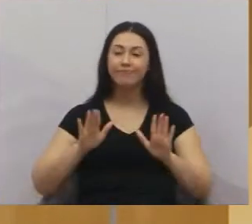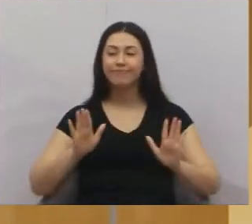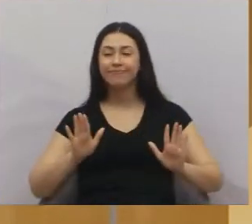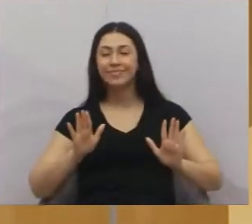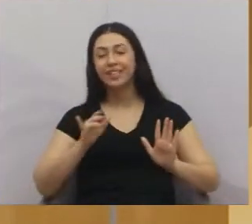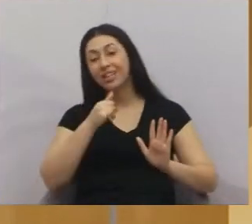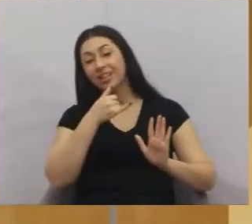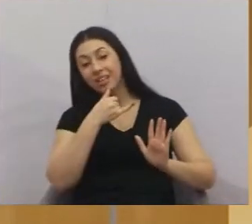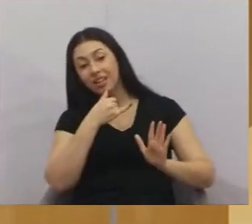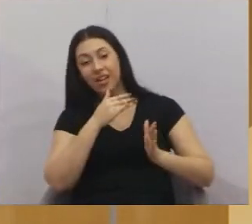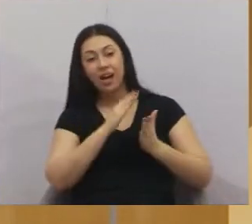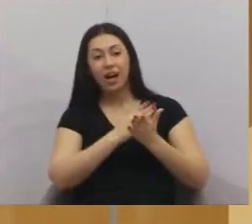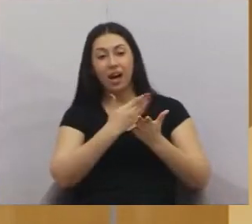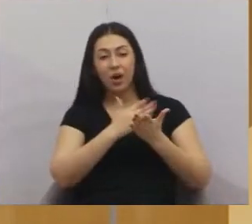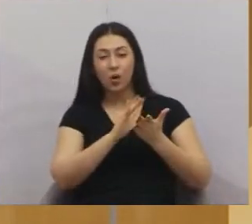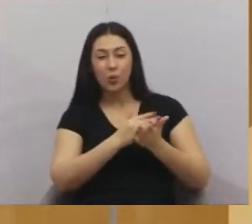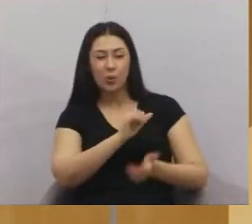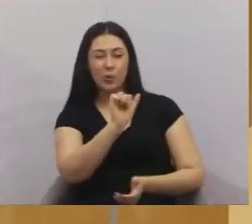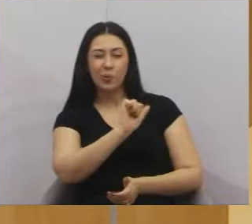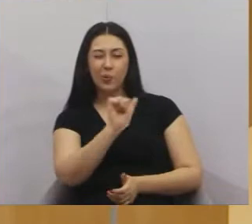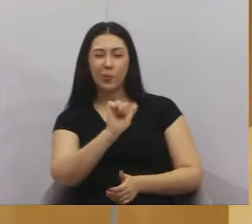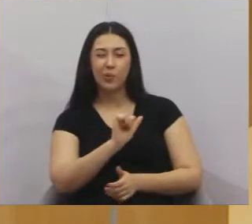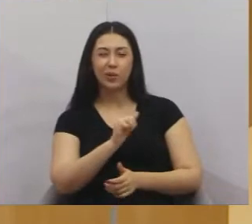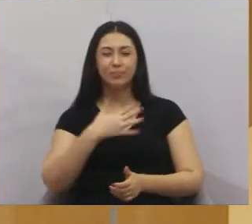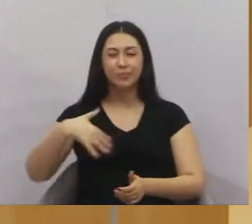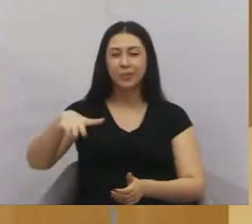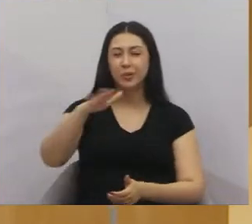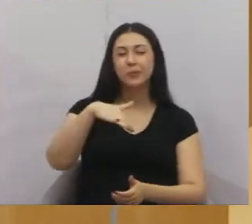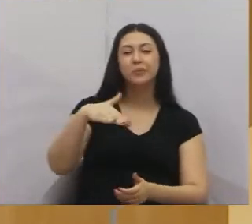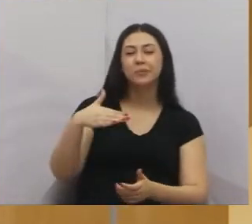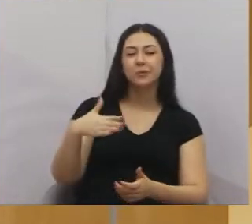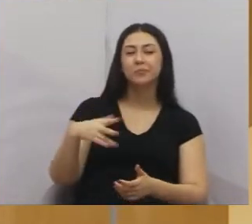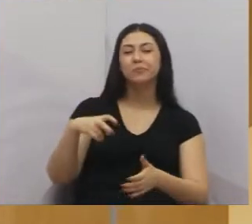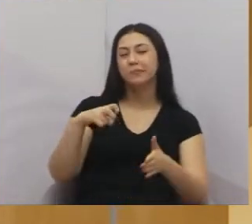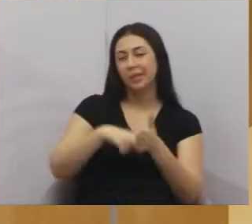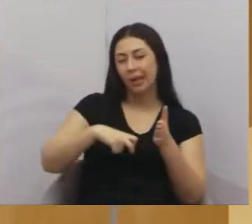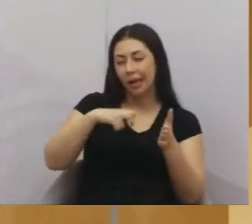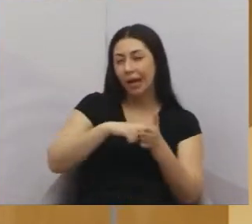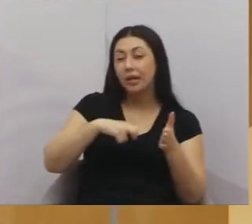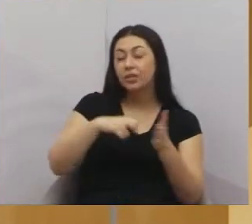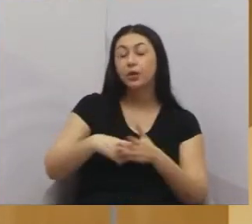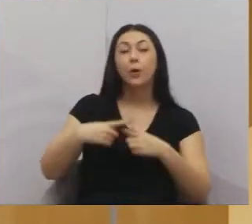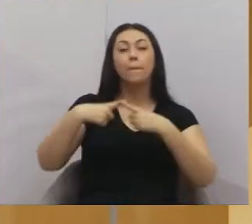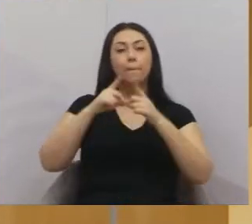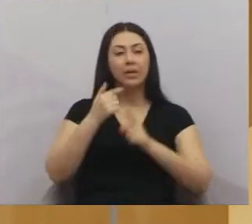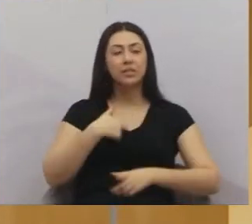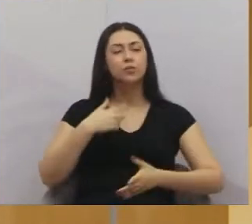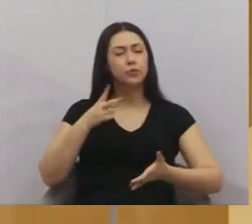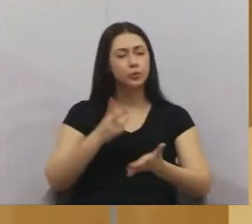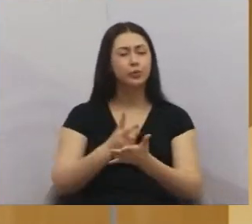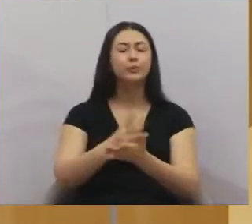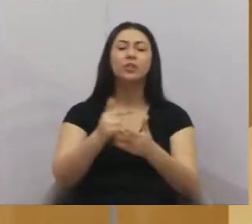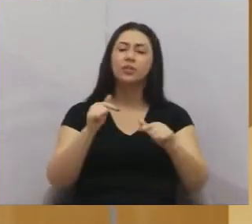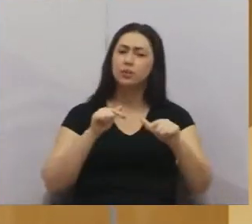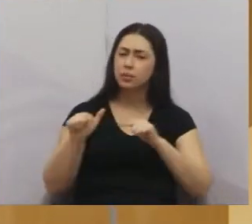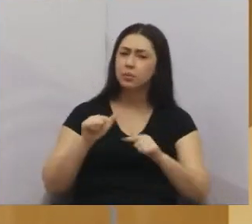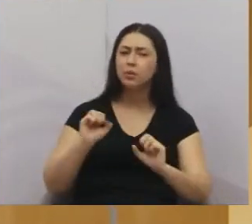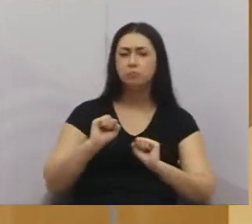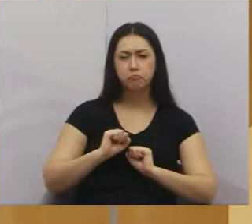Infelizmente, por causa de alguns, toda a categoria paga um preço. Mas eu vou continuar trabalhando e trabalhando com muito